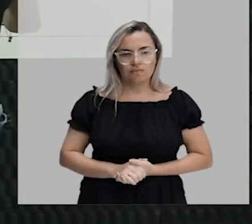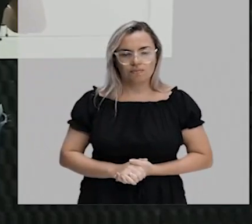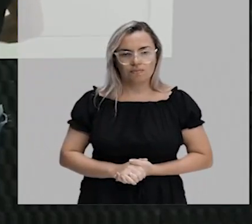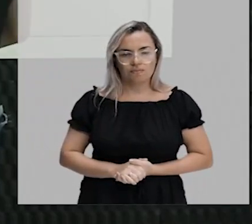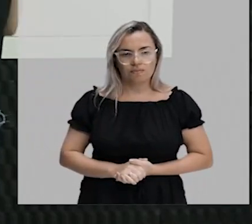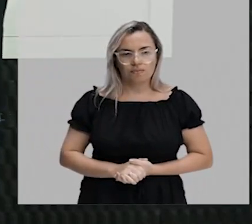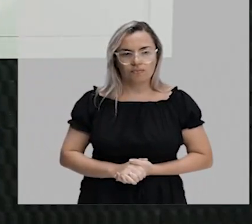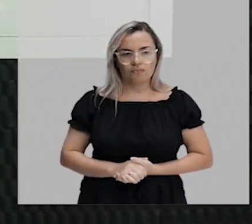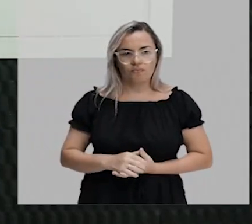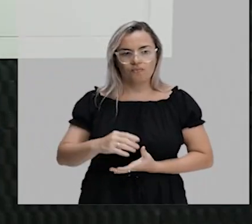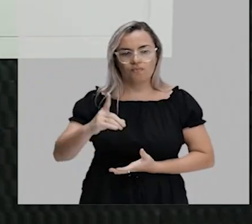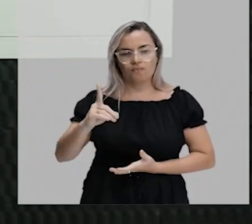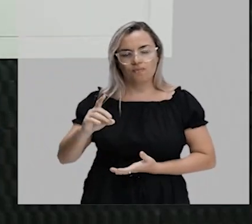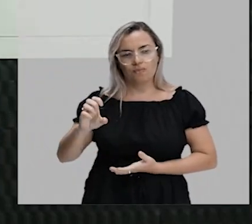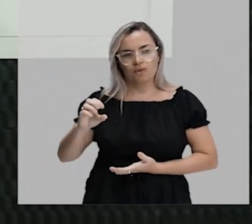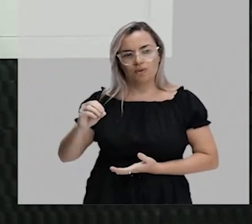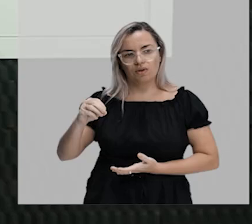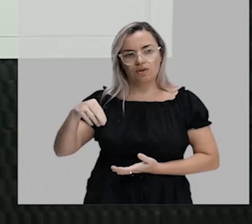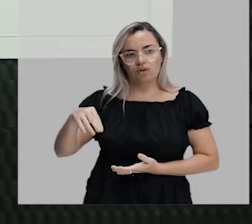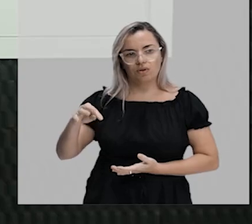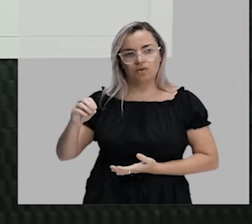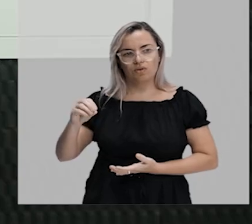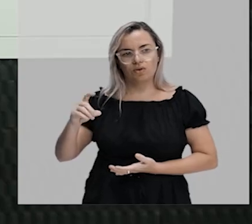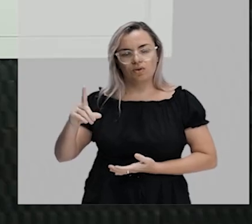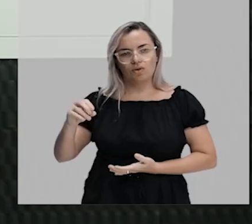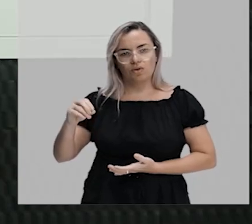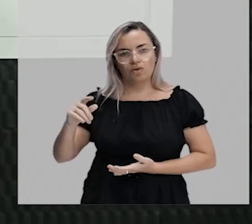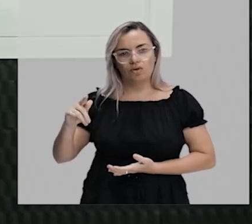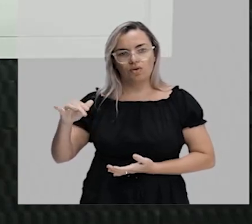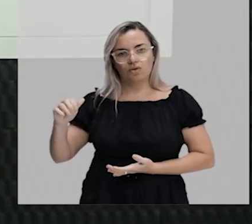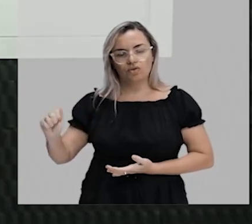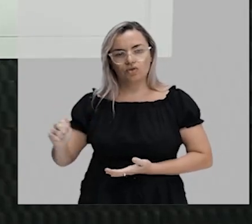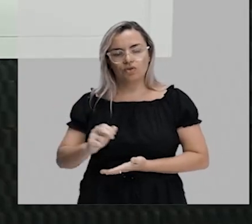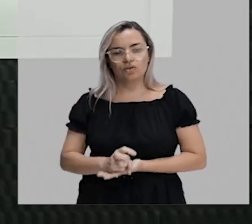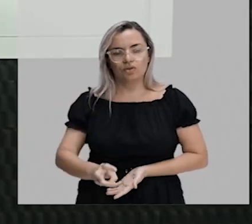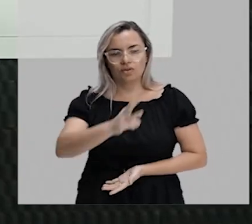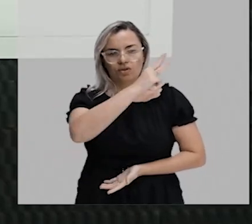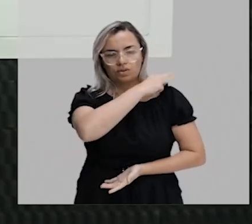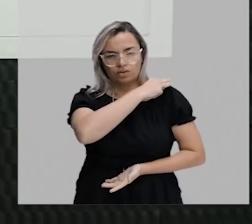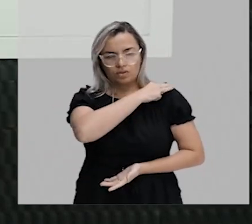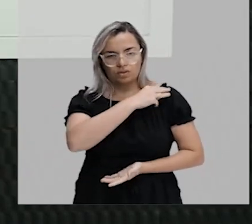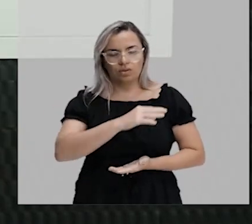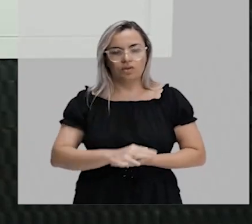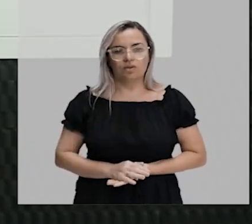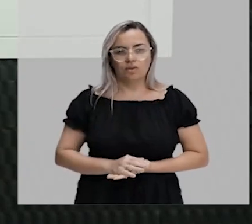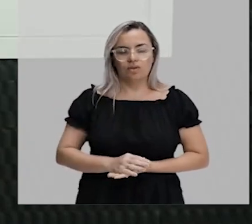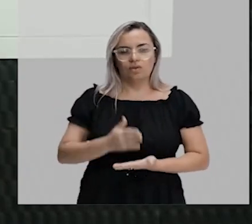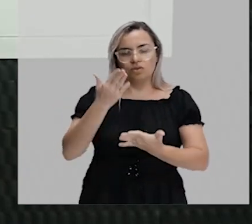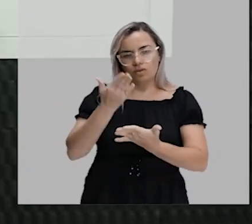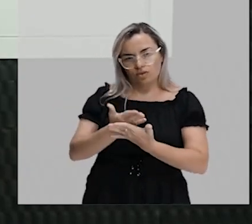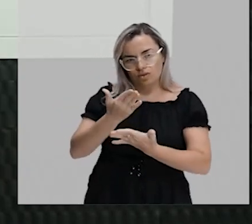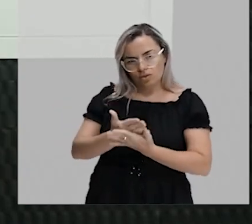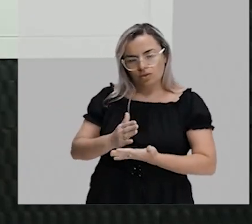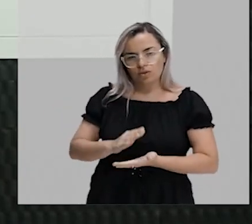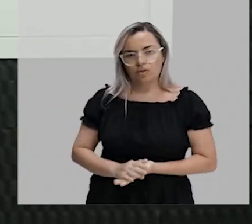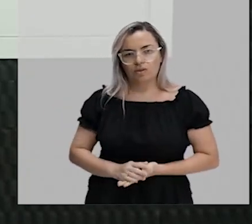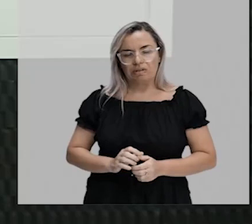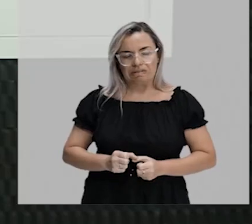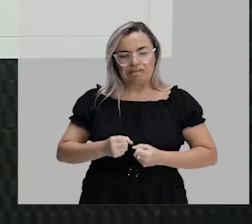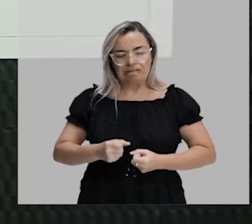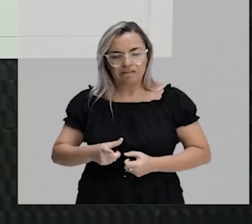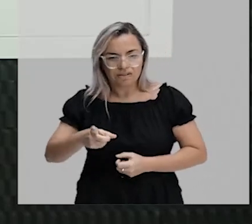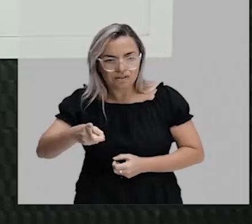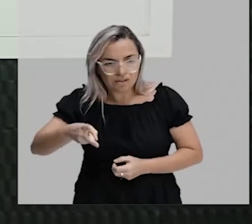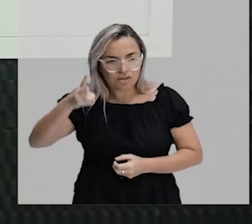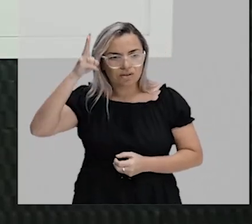Ok? Você que faz o terceiro ano, por exemplo, você que está ocupado em tentar prestar o vestibular, você tem que, na verdade,